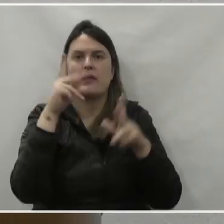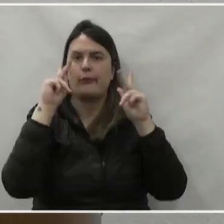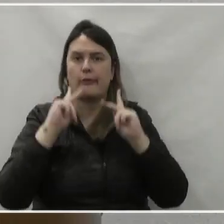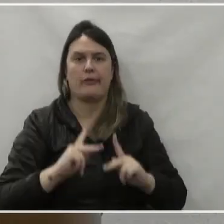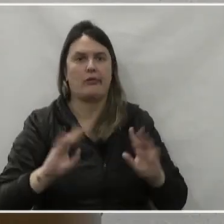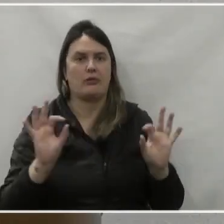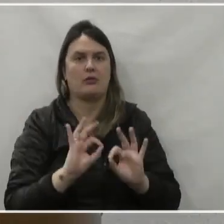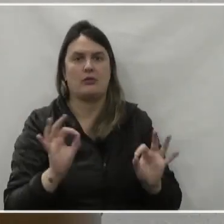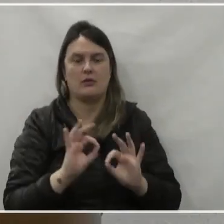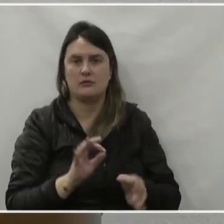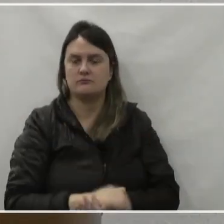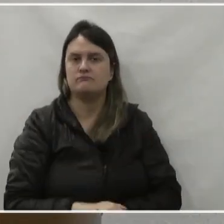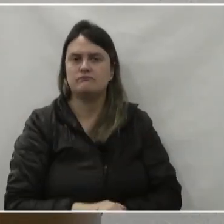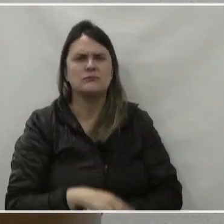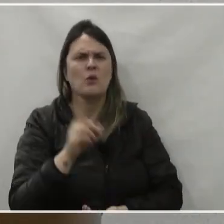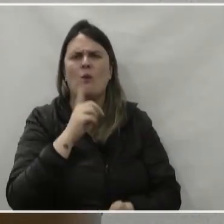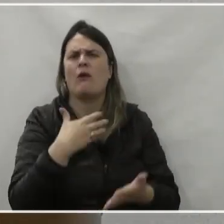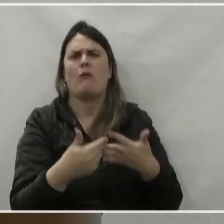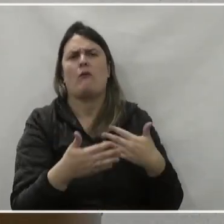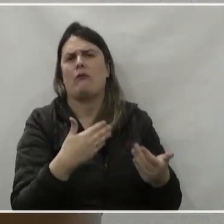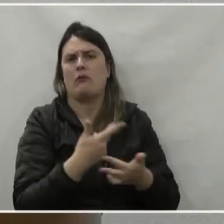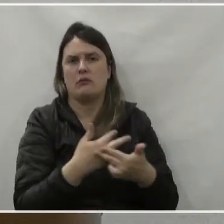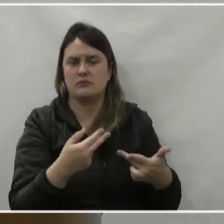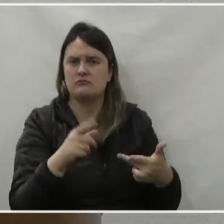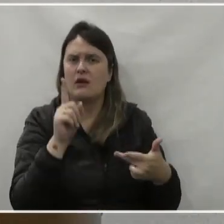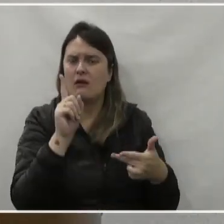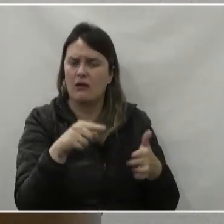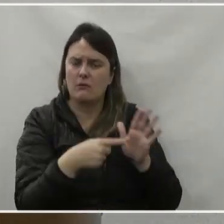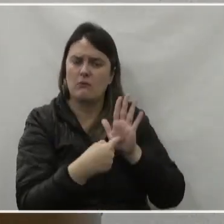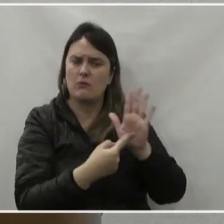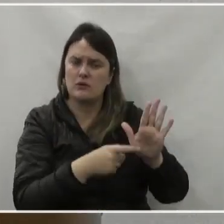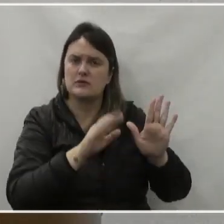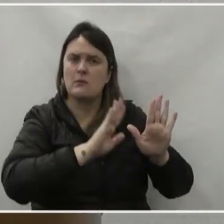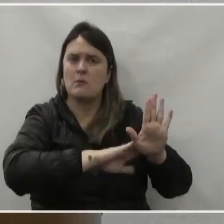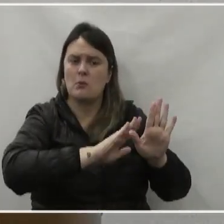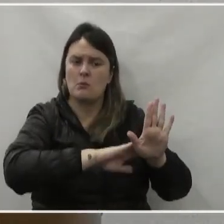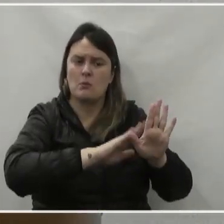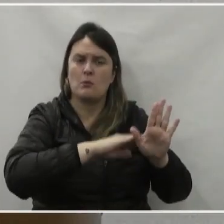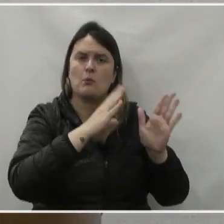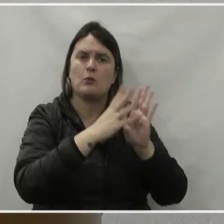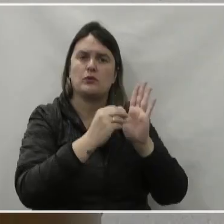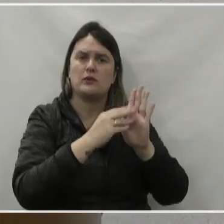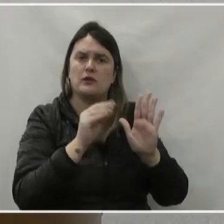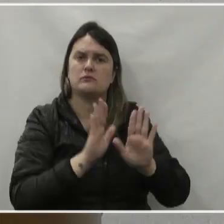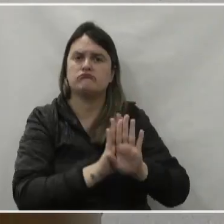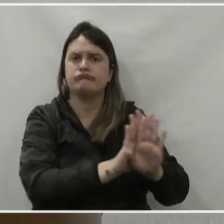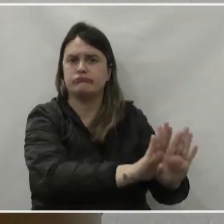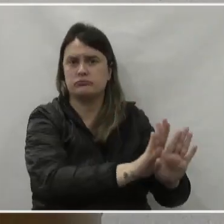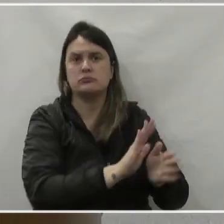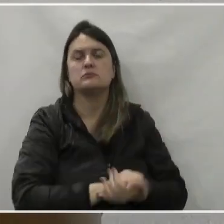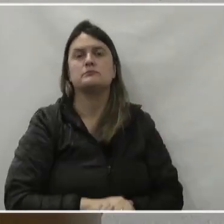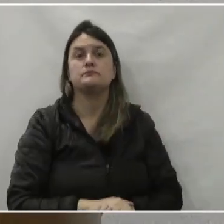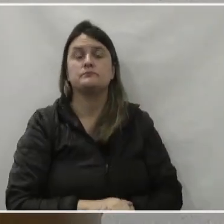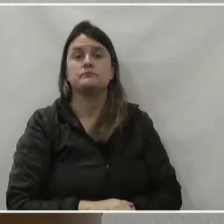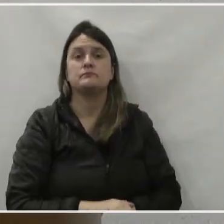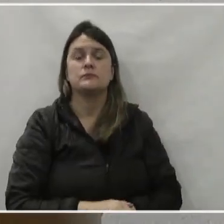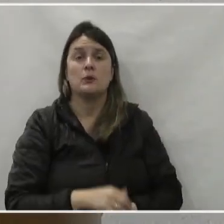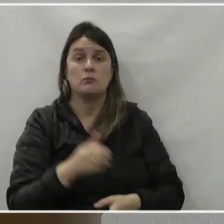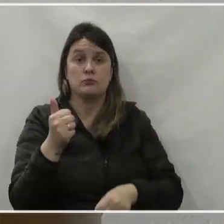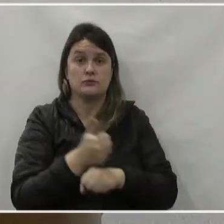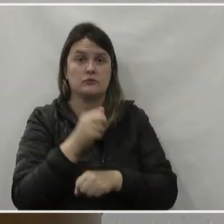reconhecimento. Isso não é o acaso, é a expressão planejada de um modelo excludente. O